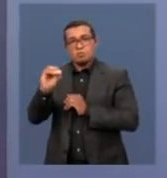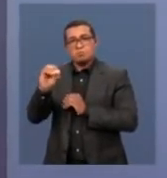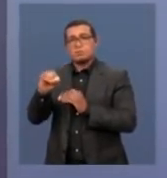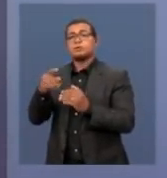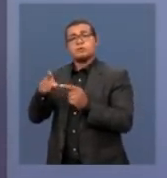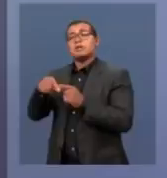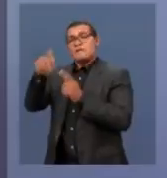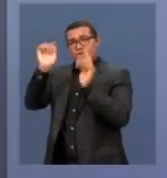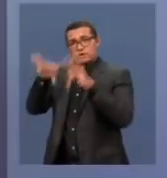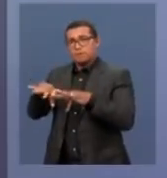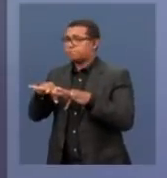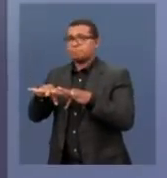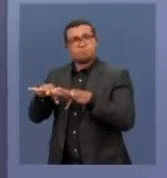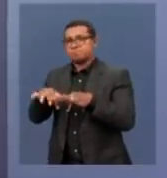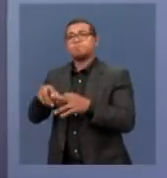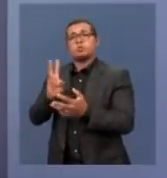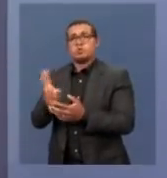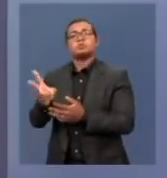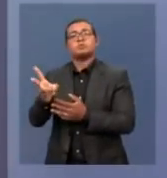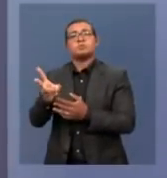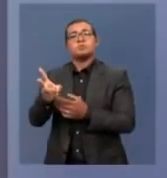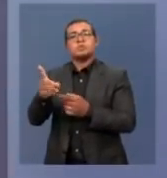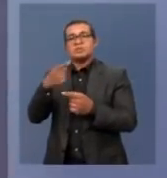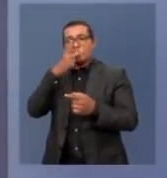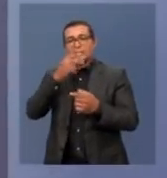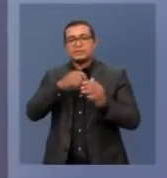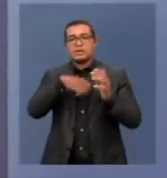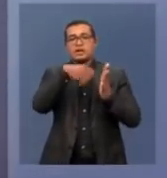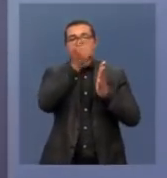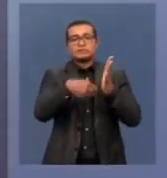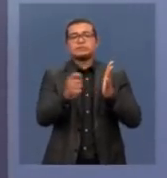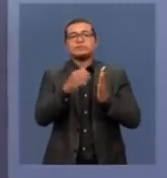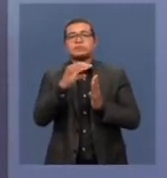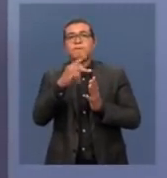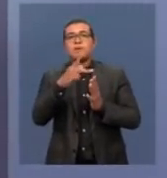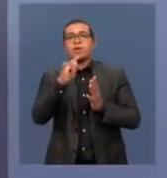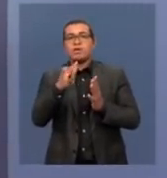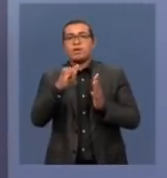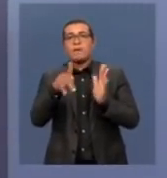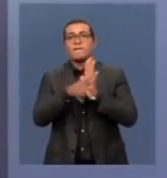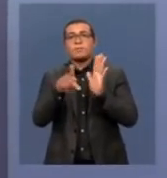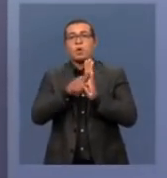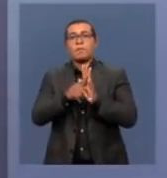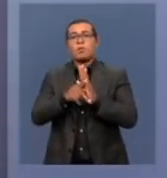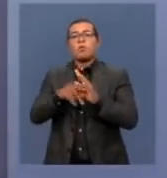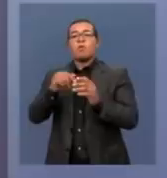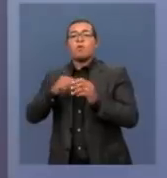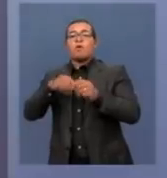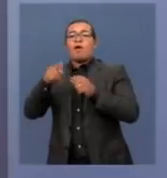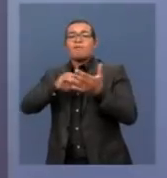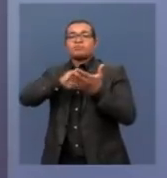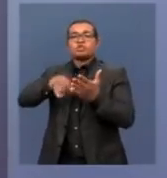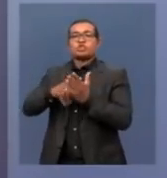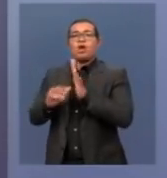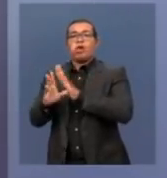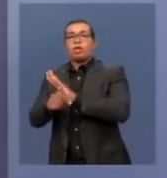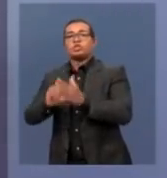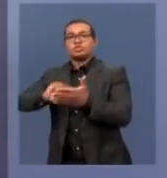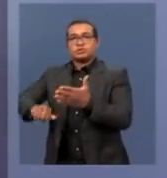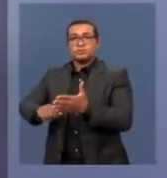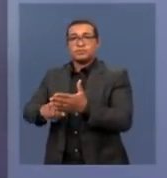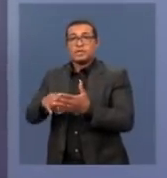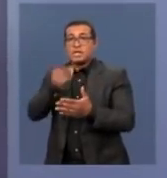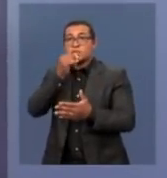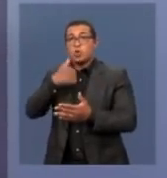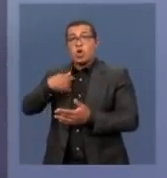a cpi pra acabar com a loja jato quando se fala de michel temer manaus um dos poucos capixaba que votou duas